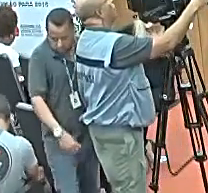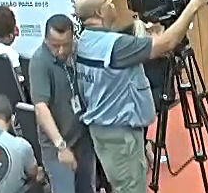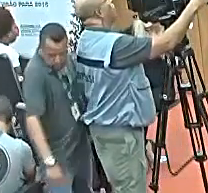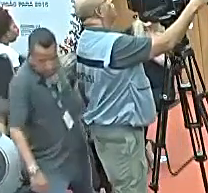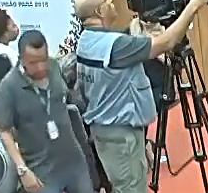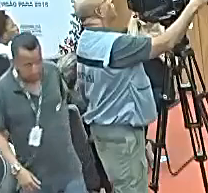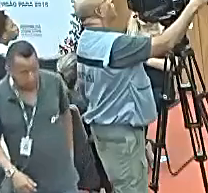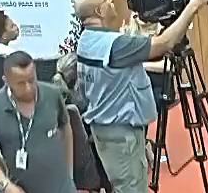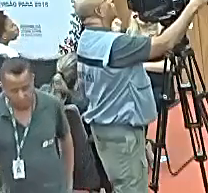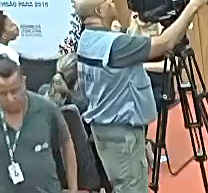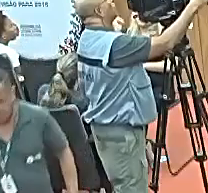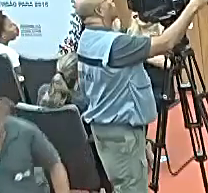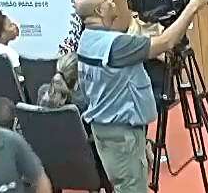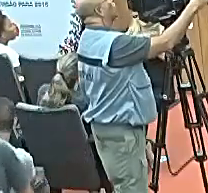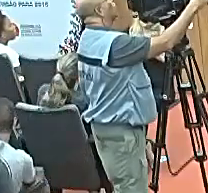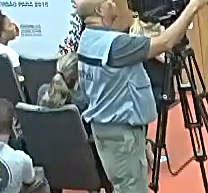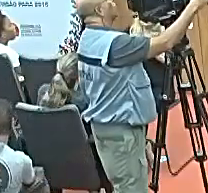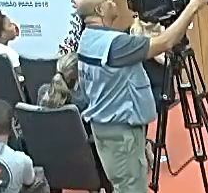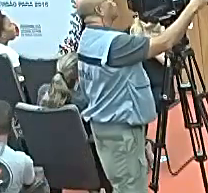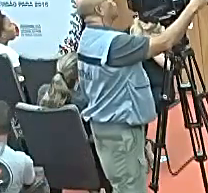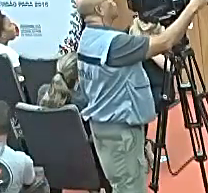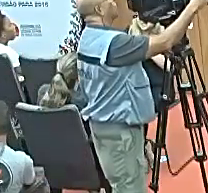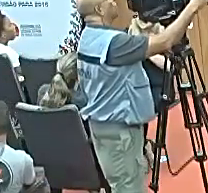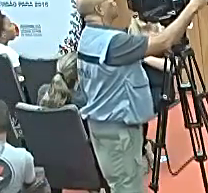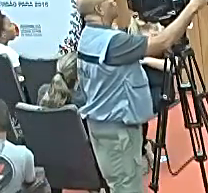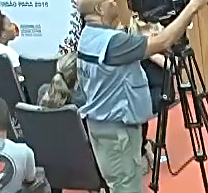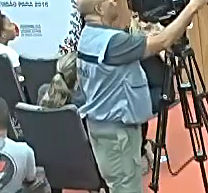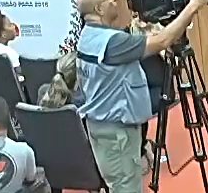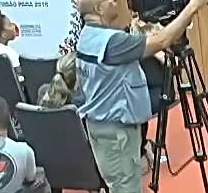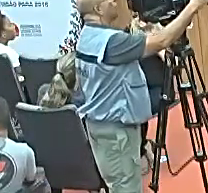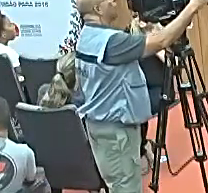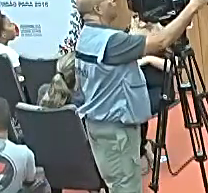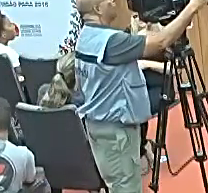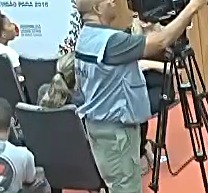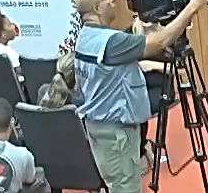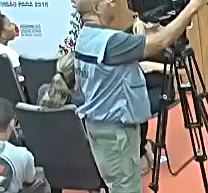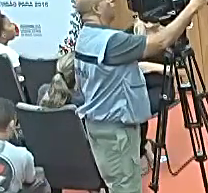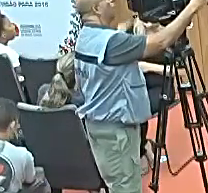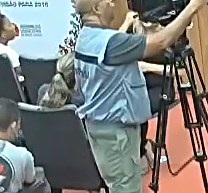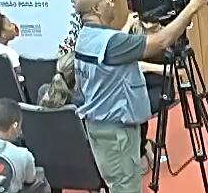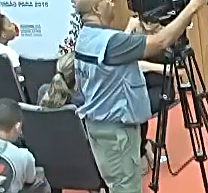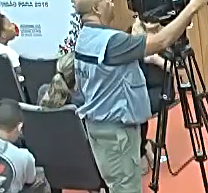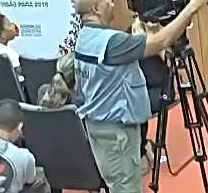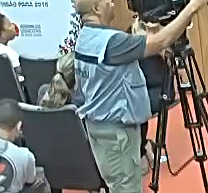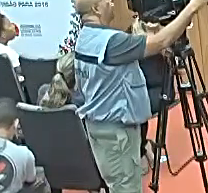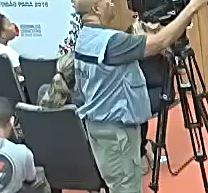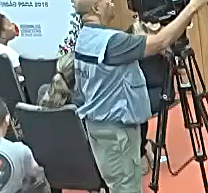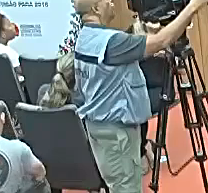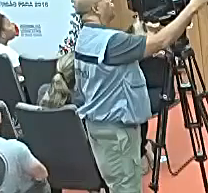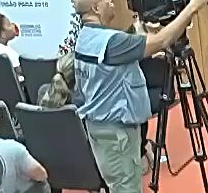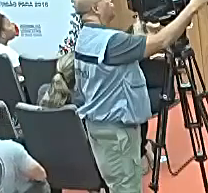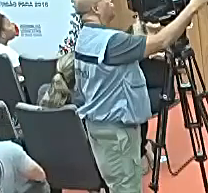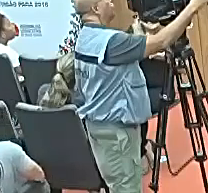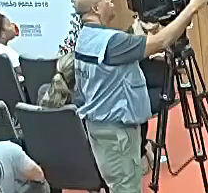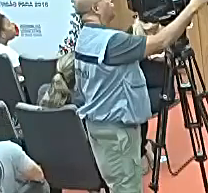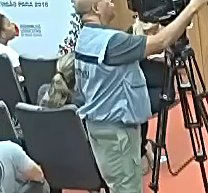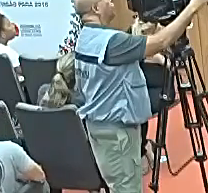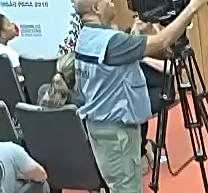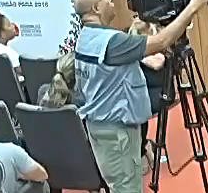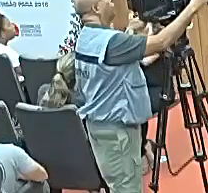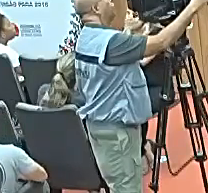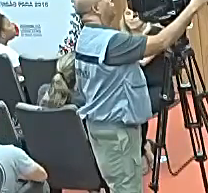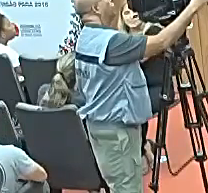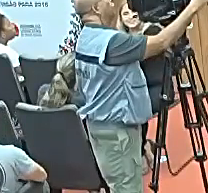governo acreditando utilizar os recursos da melhor forma acabam atendendo o anseio daqueles que estão na ponta da prestação de serviço e